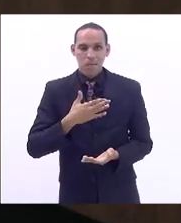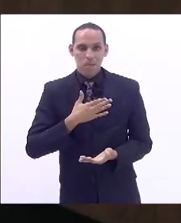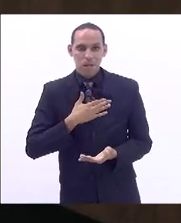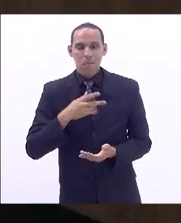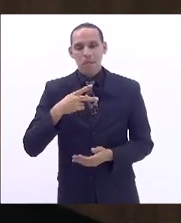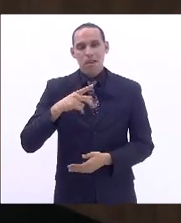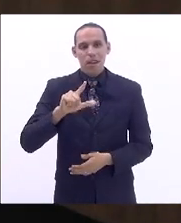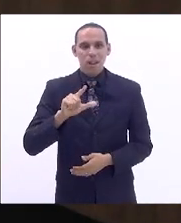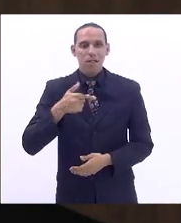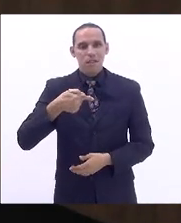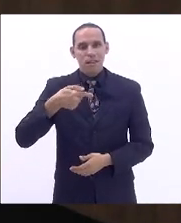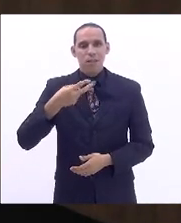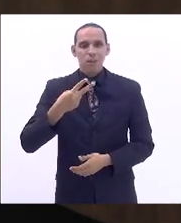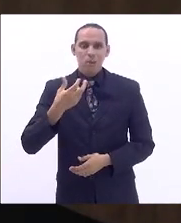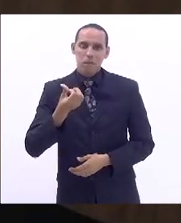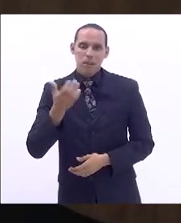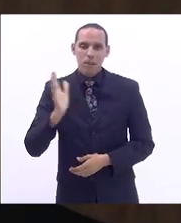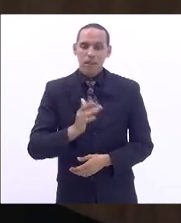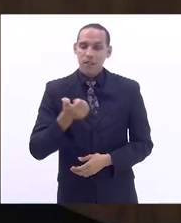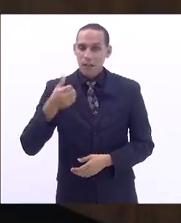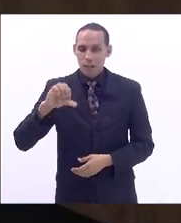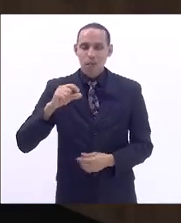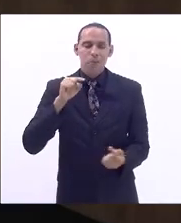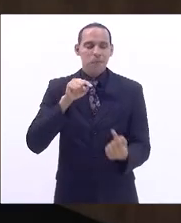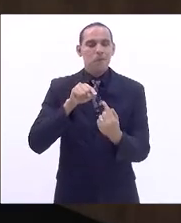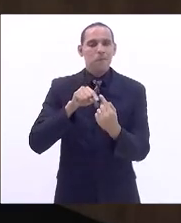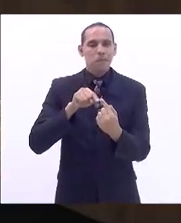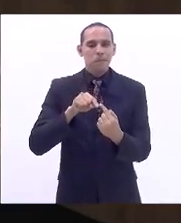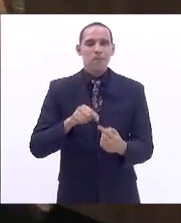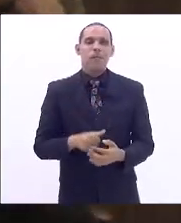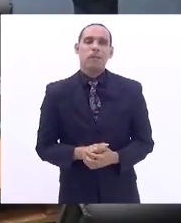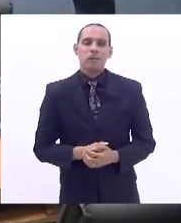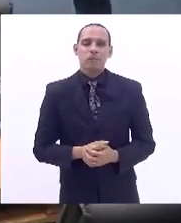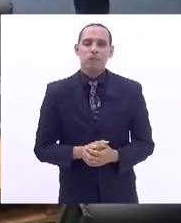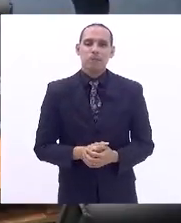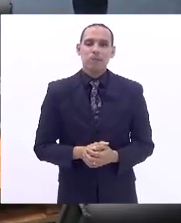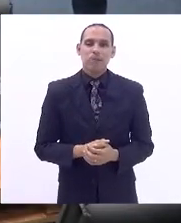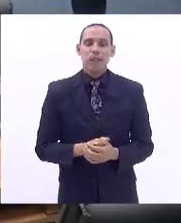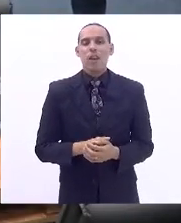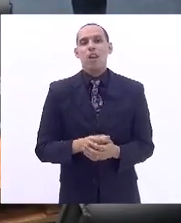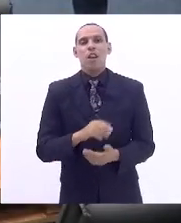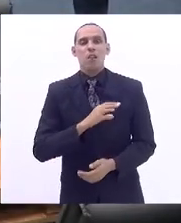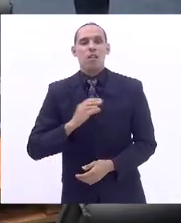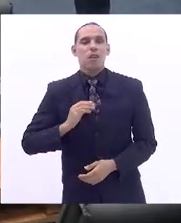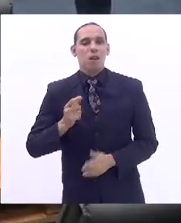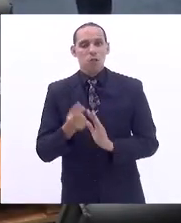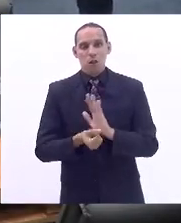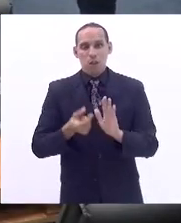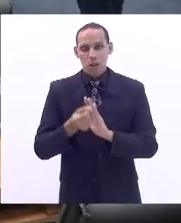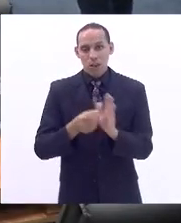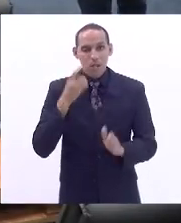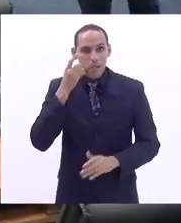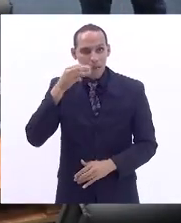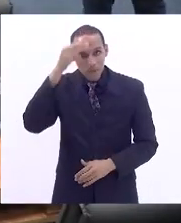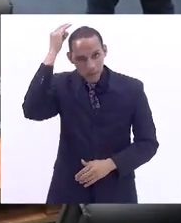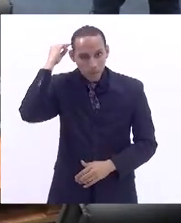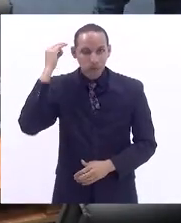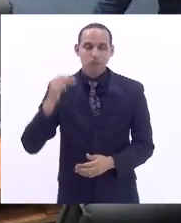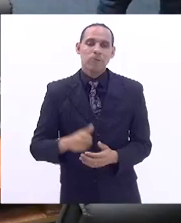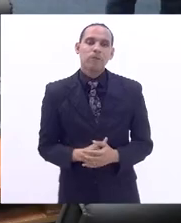nº 726 de 2019 é favorável da comissão de orçamento Deputado Márcio Pacheco